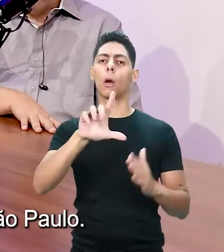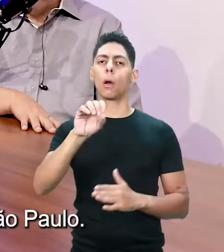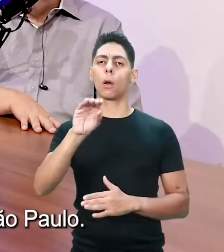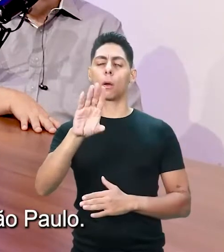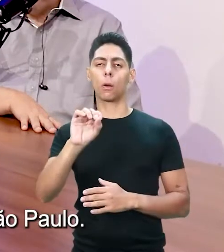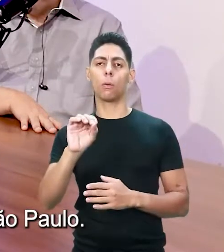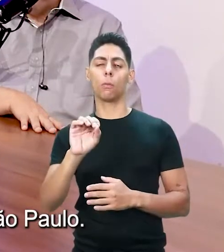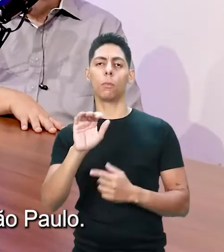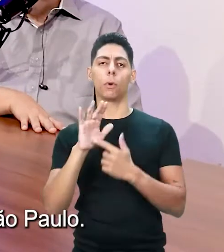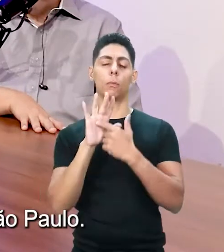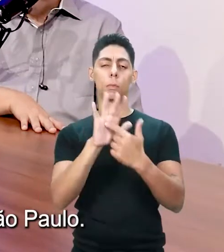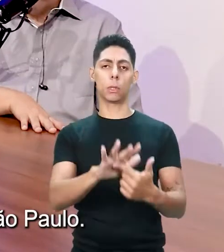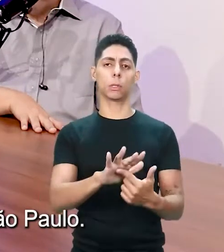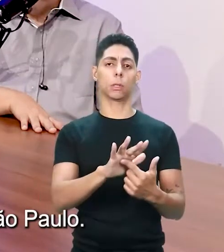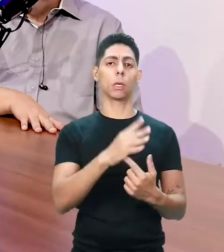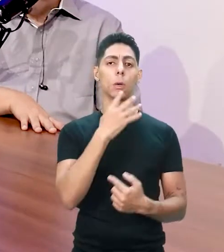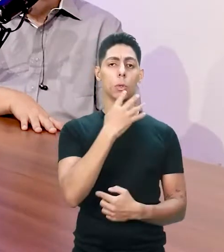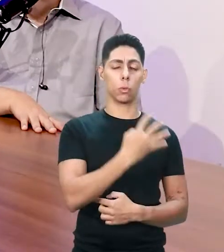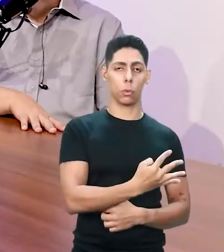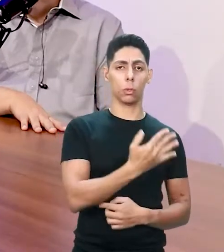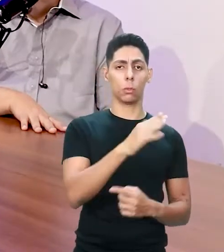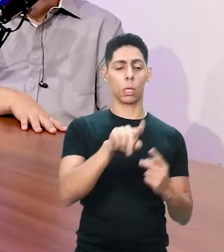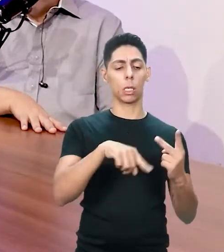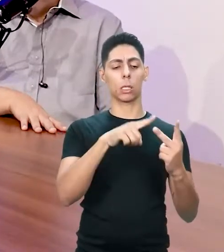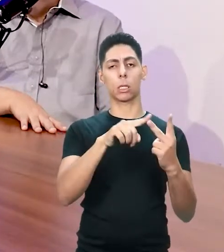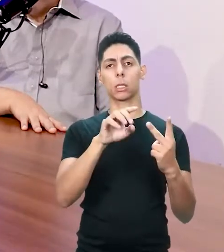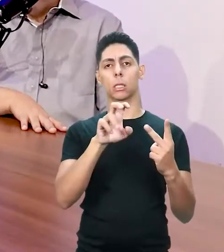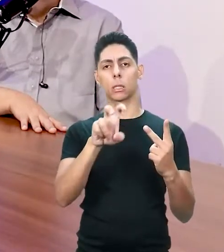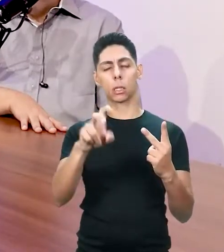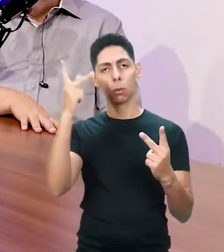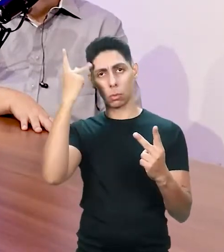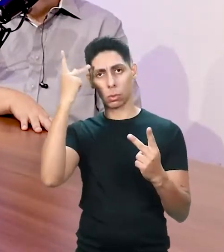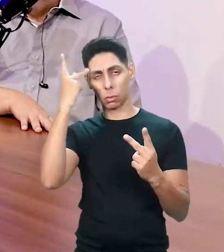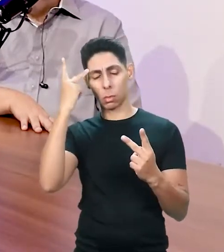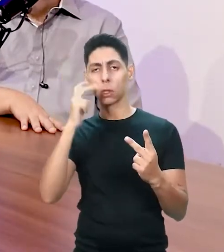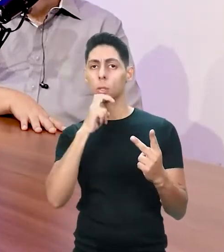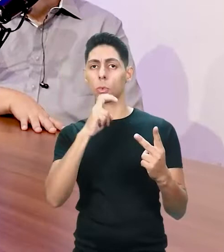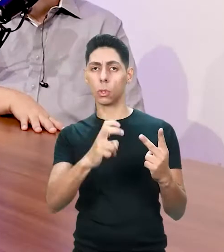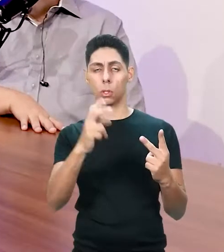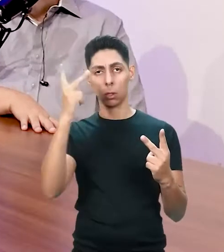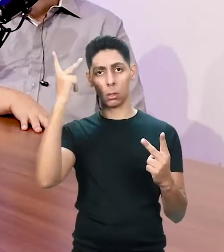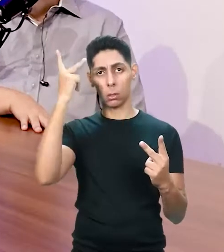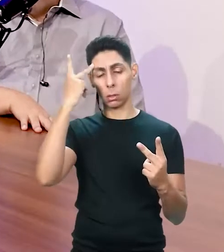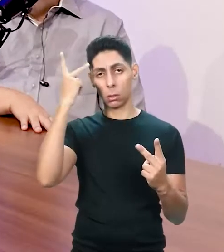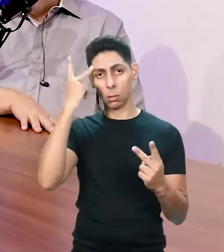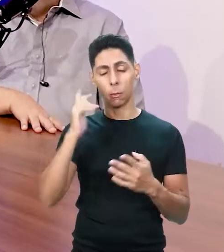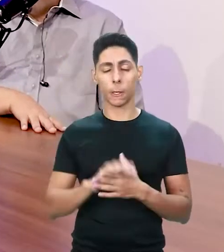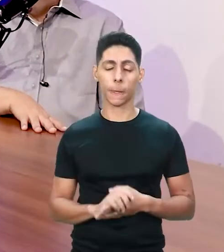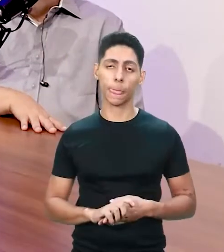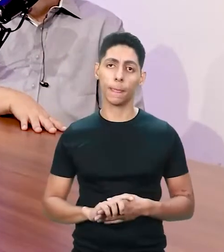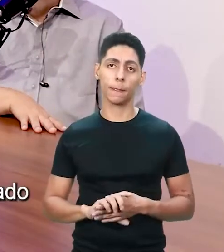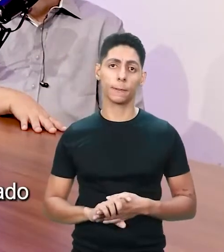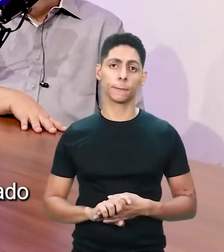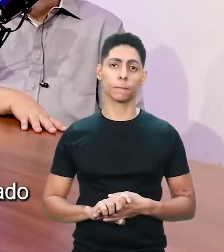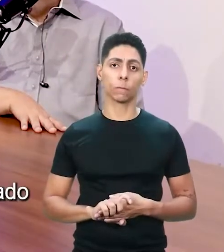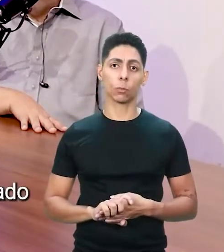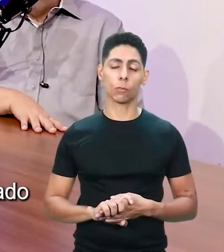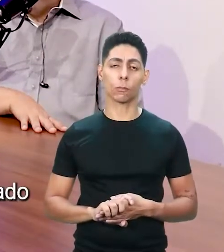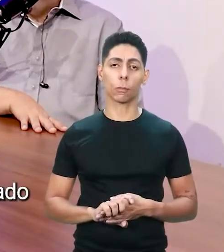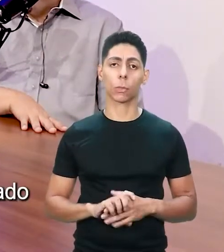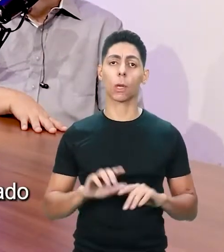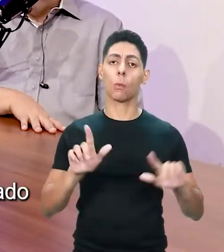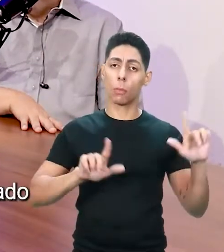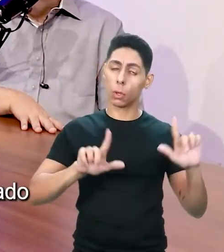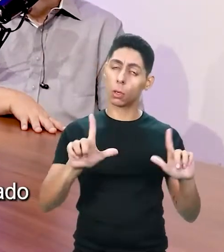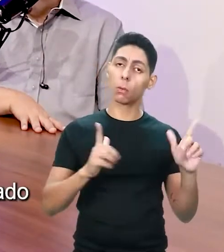anos e meio do estúdio do Rio e 5 anos do estúdio de São Paulo. Quase 5 anos, né? 4 anos e 11 meses do estúdio de São Paulo. O Quintal, quando começou,